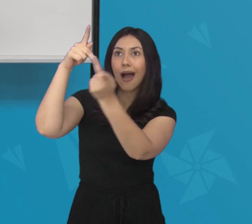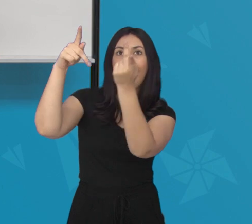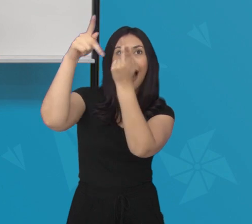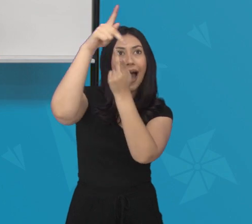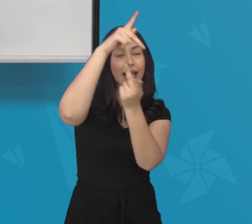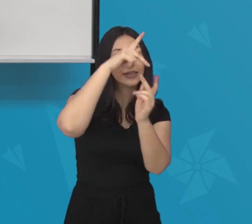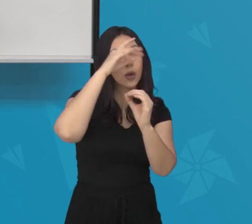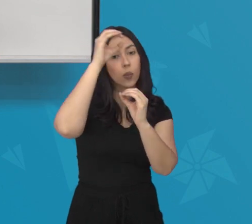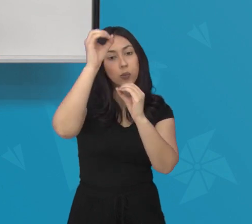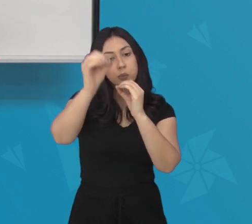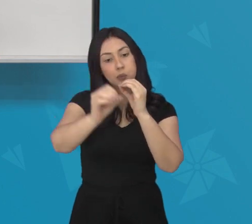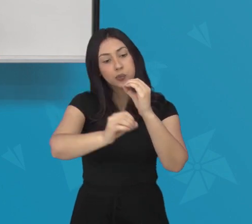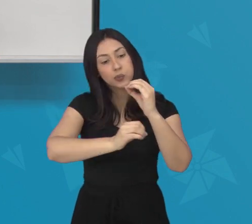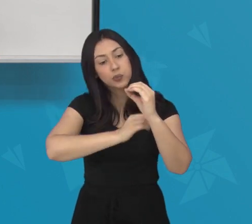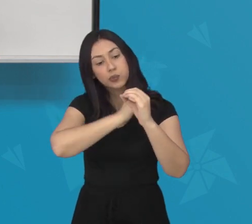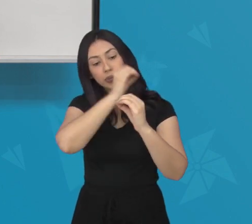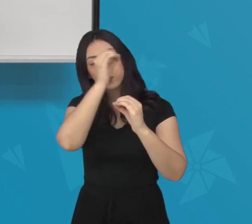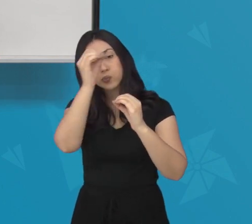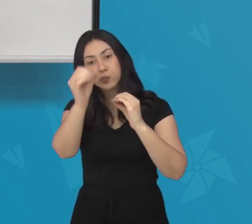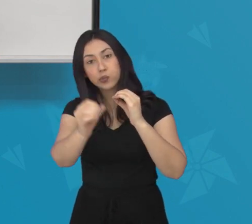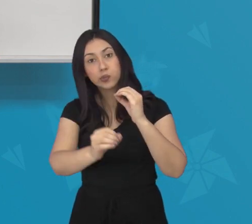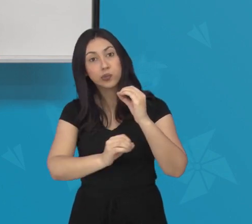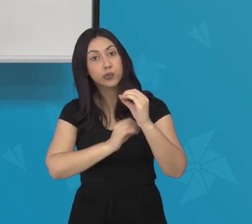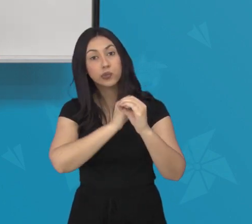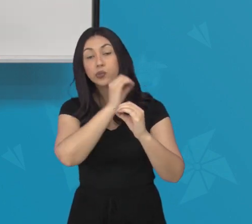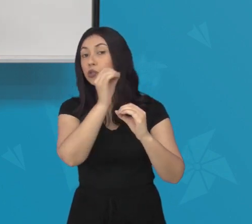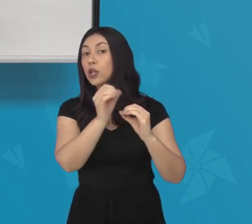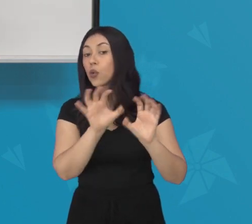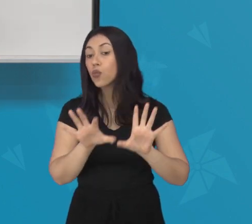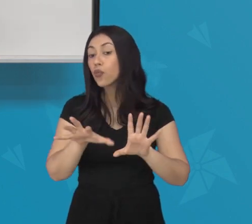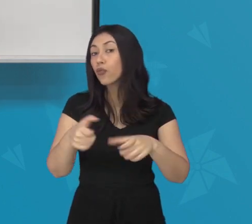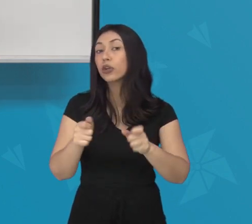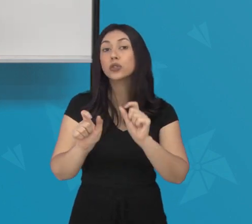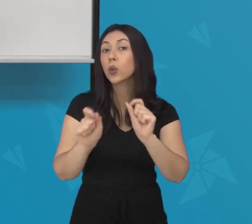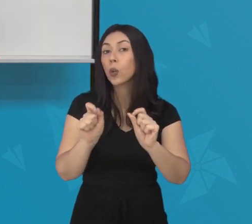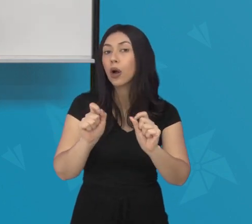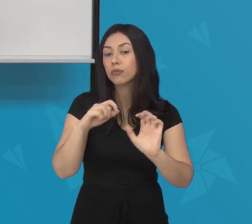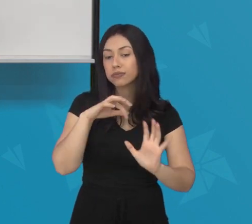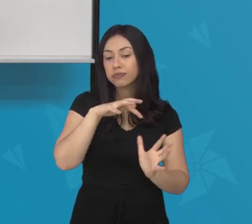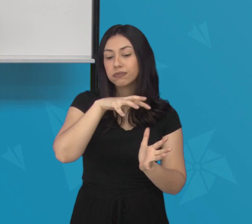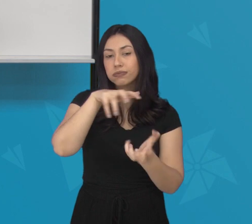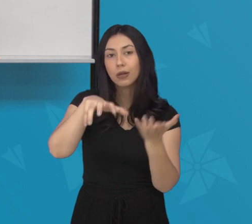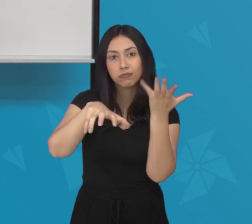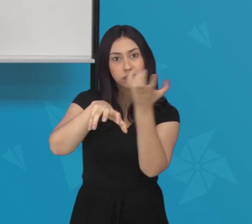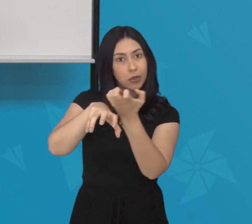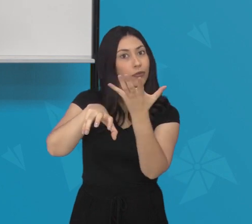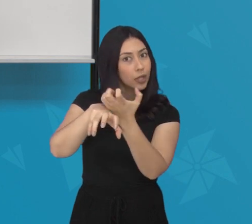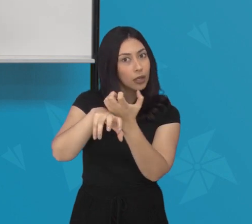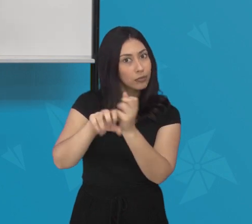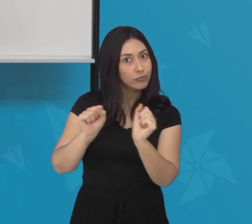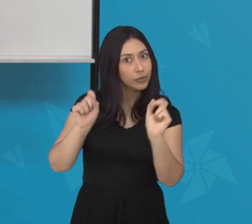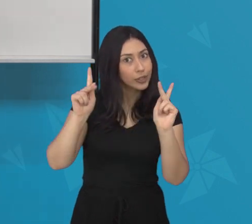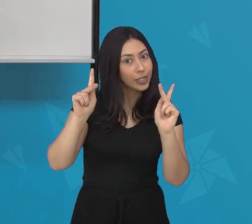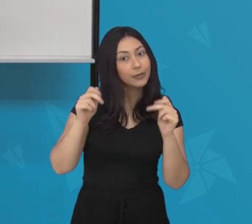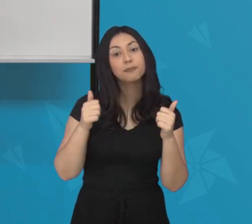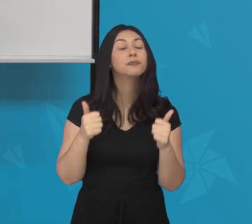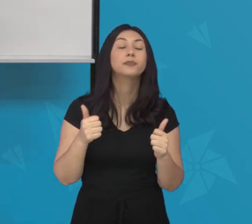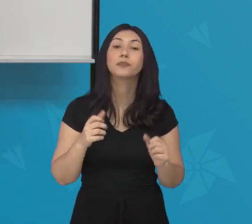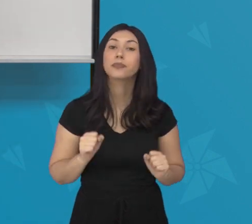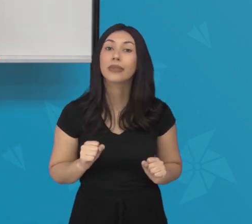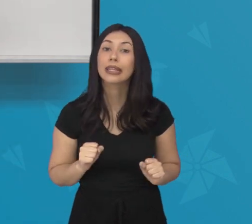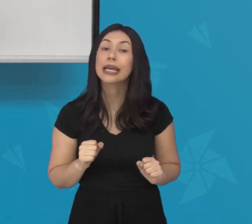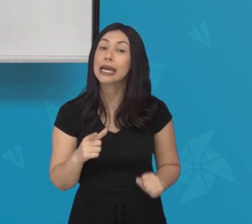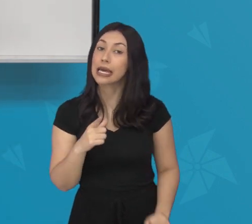um equilíbrio da sua força gravitacional com outras forças que agem nessa dinâmica. Beleza?